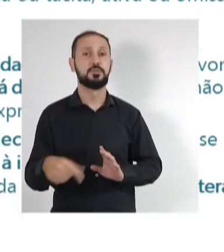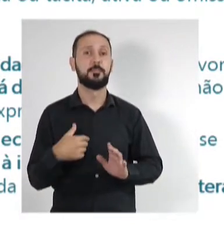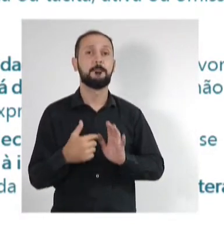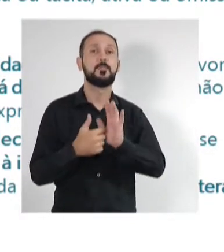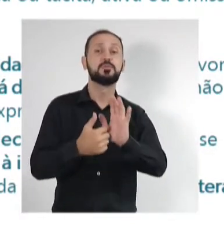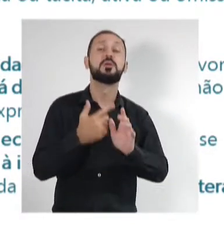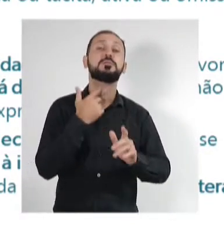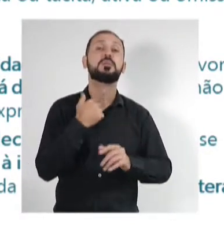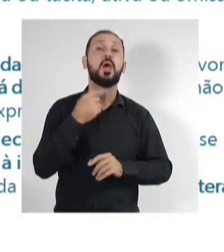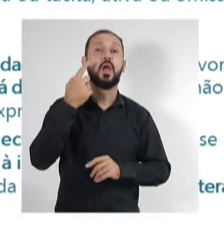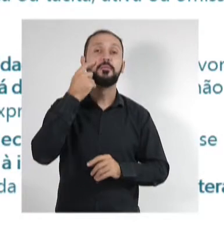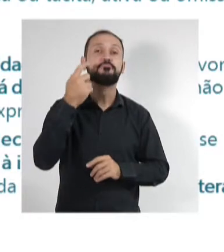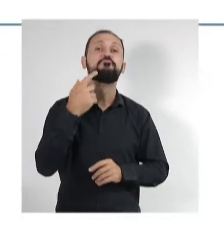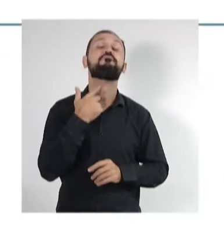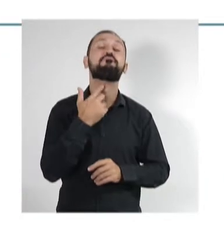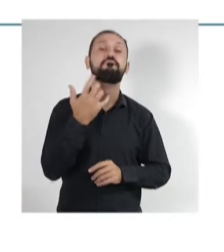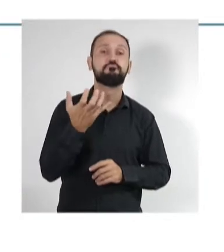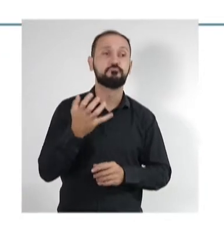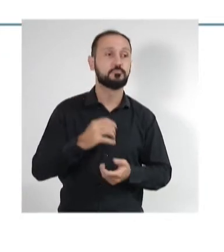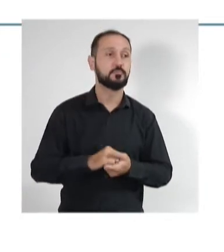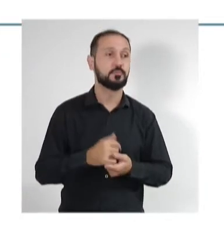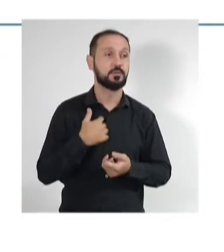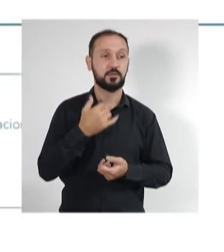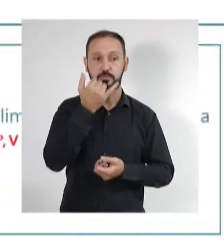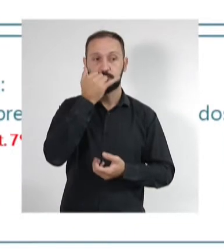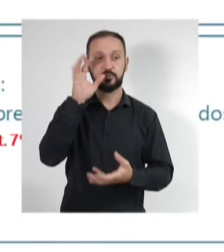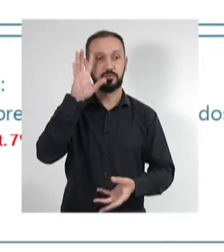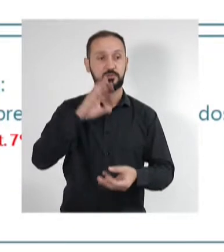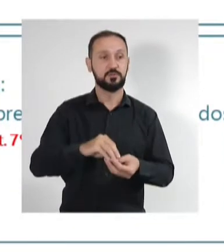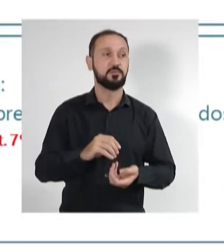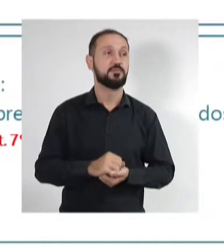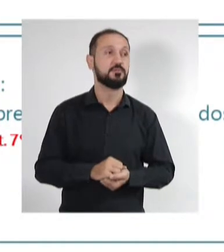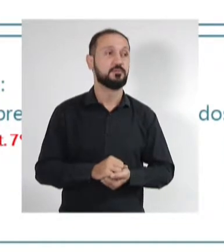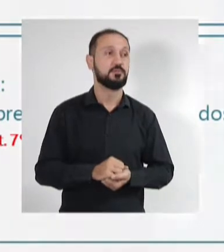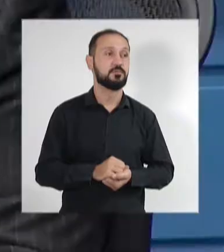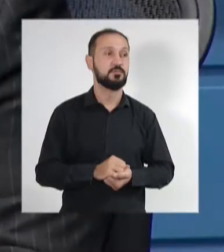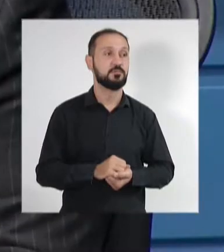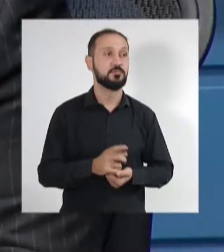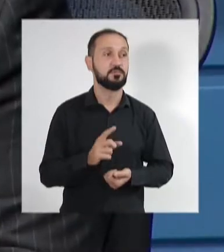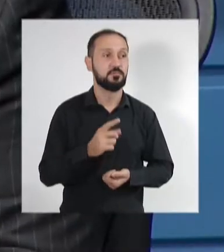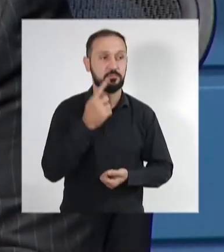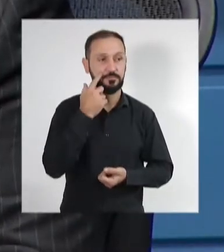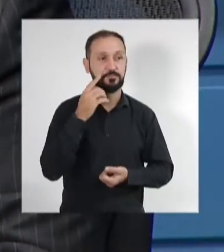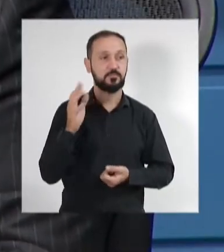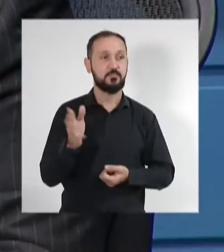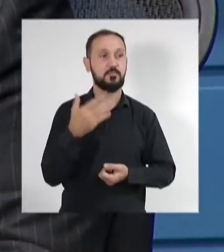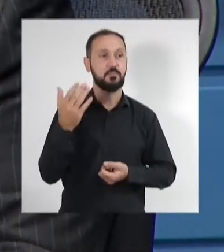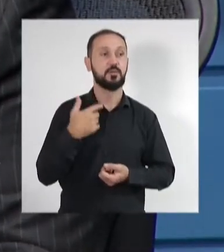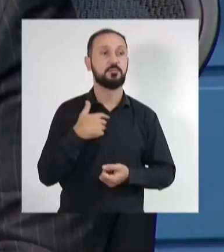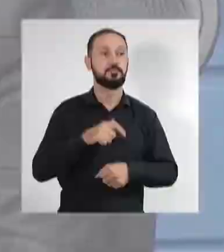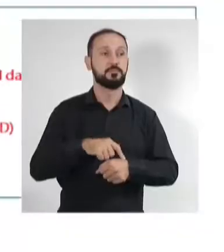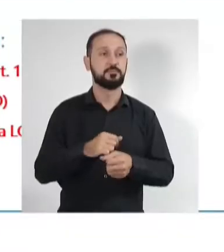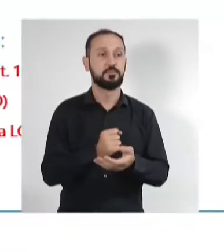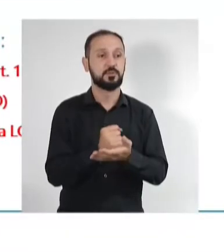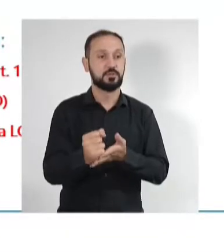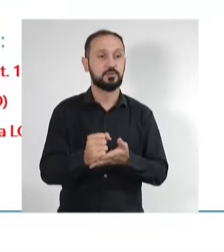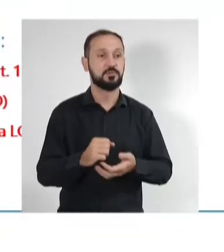você manifestar o interesse. Eu vou encerrar. Aqui eu vou passar rápido, então, porque o meu tempo foi